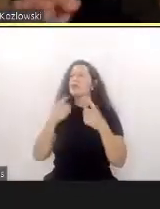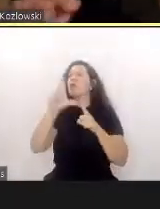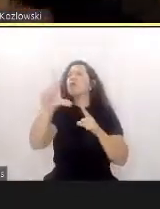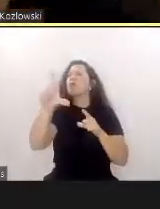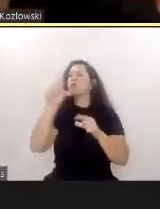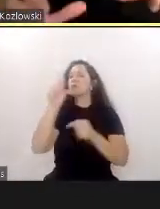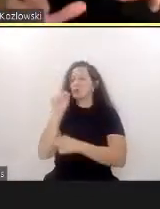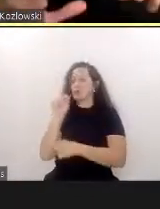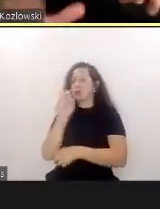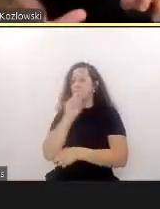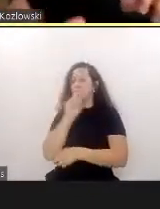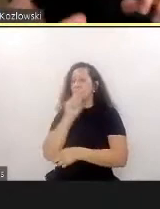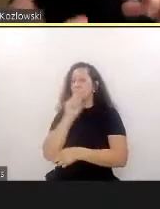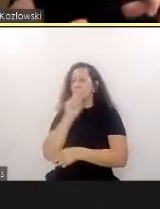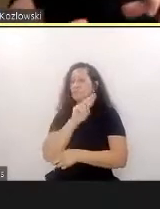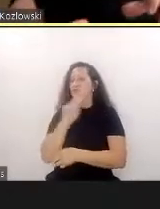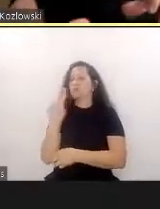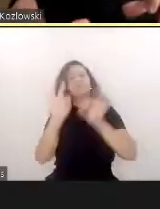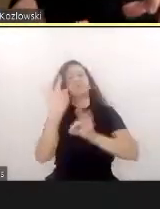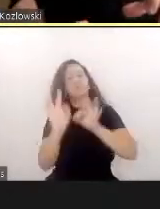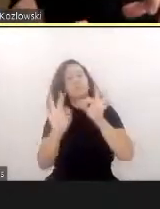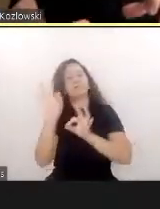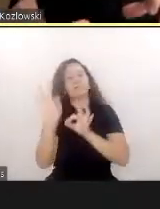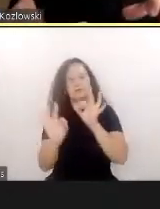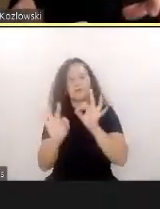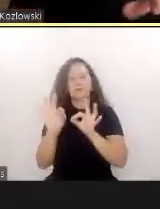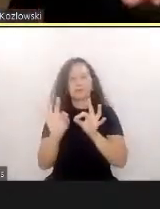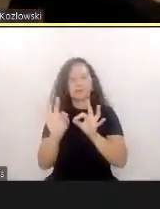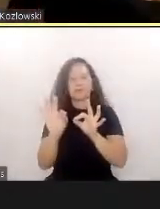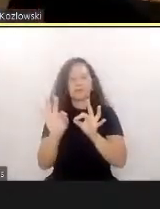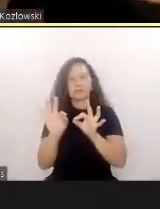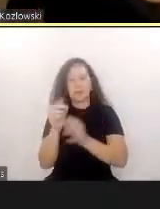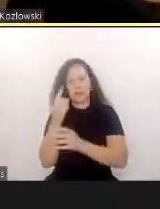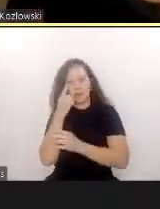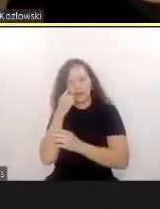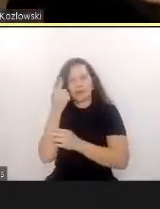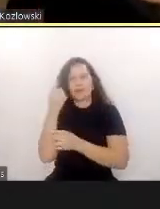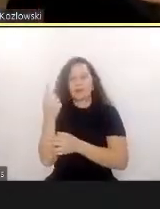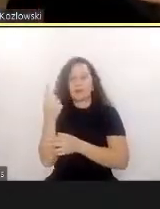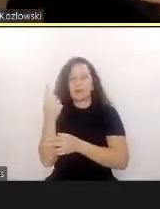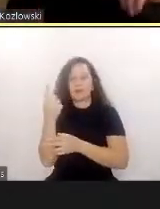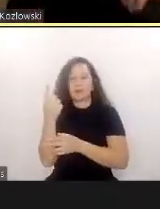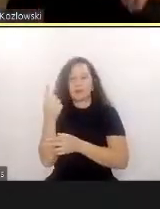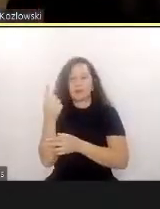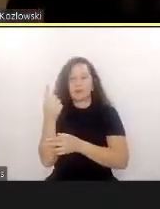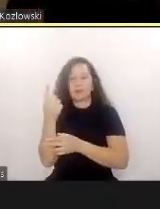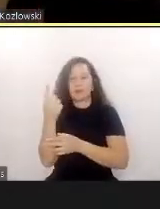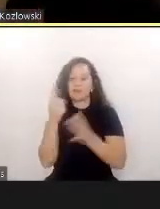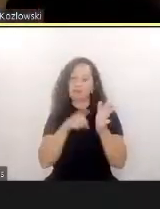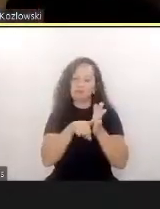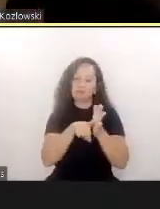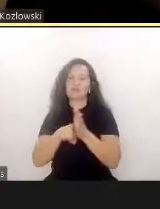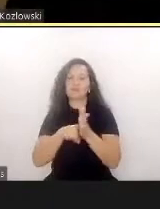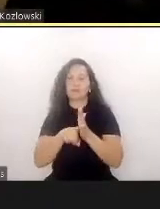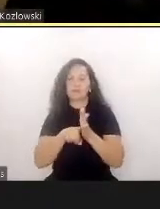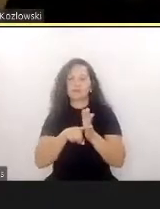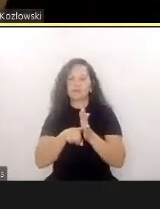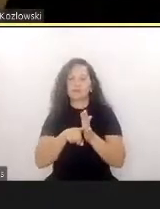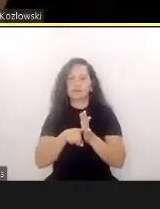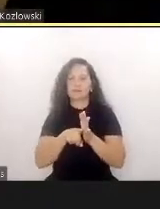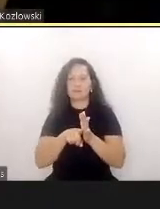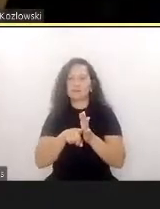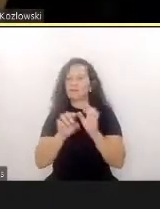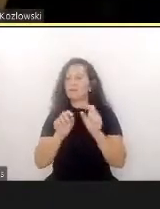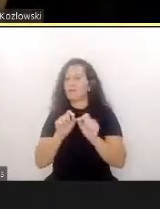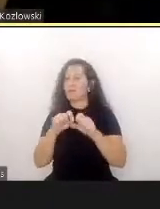organizar a armação teórica da pesquisa dependeu bastante numa precisão